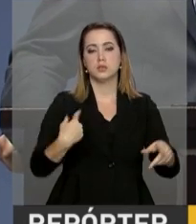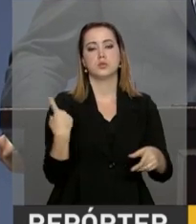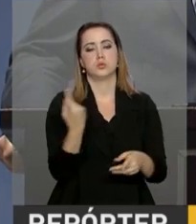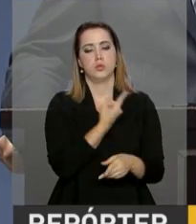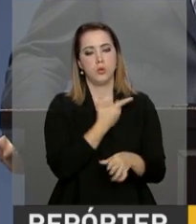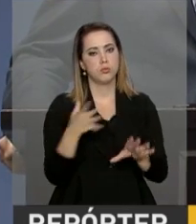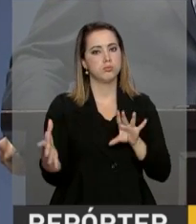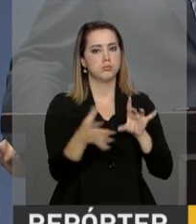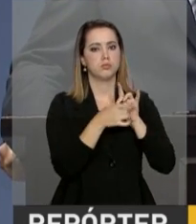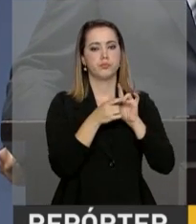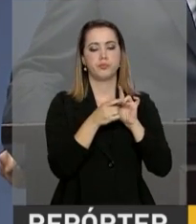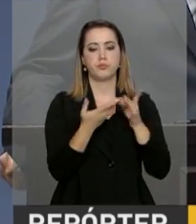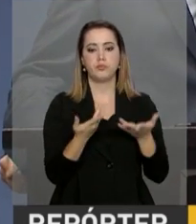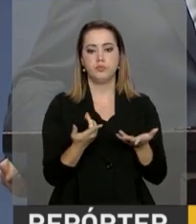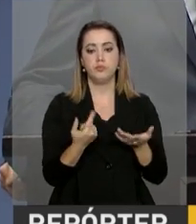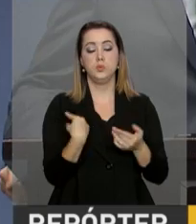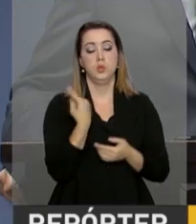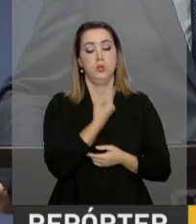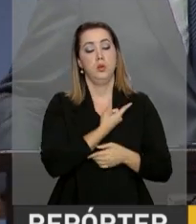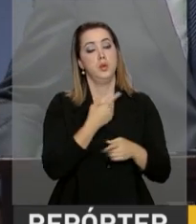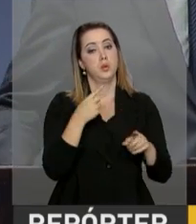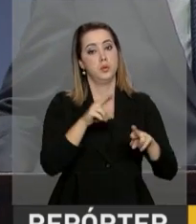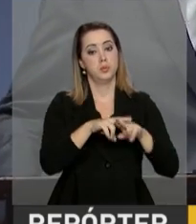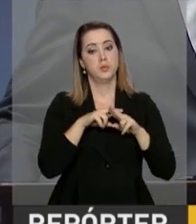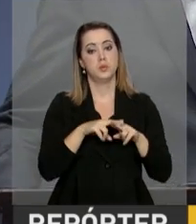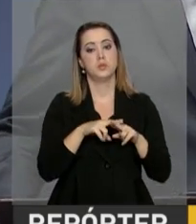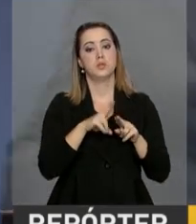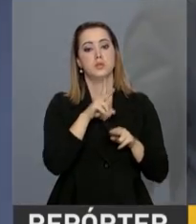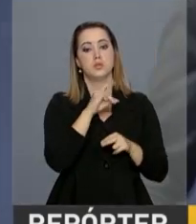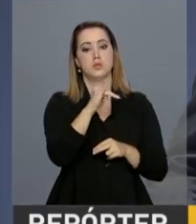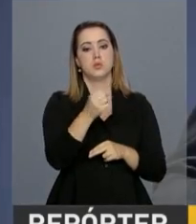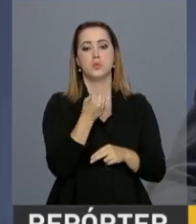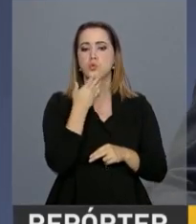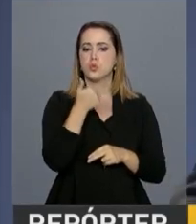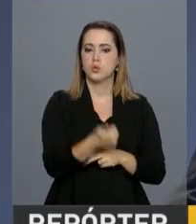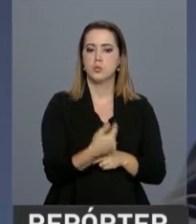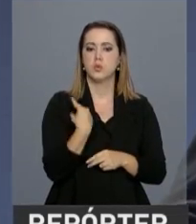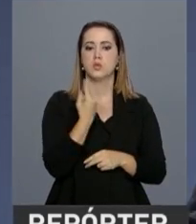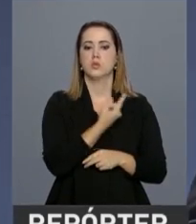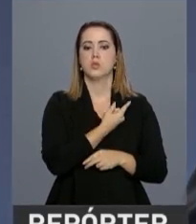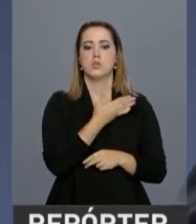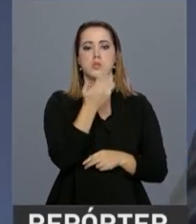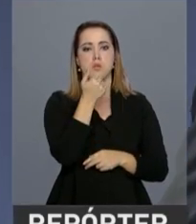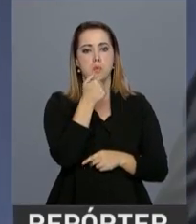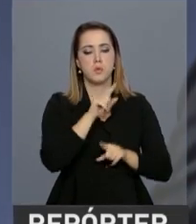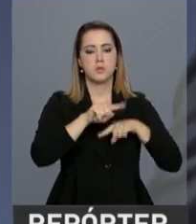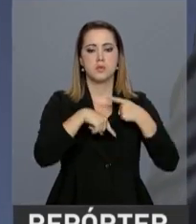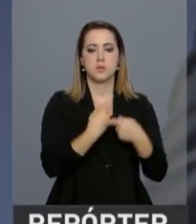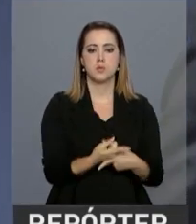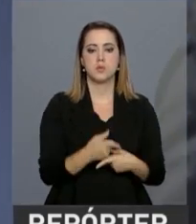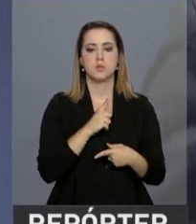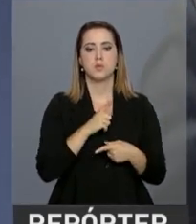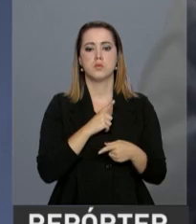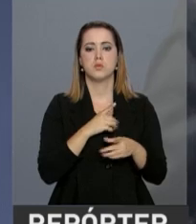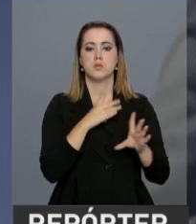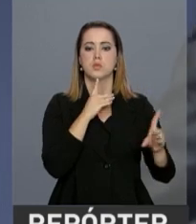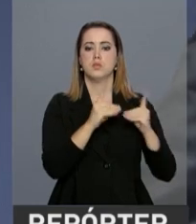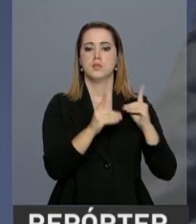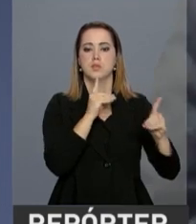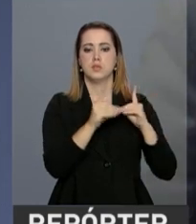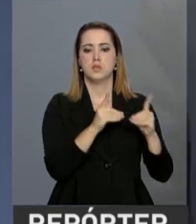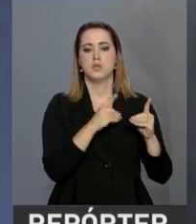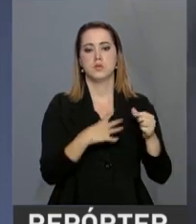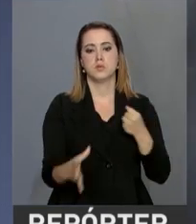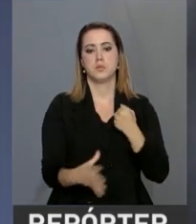compartilhada. Portanto, foi um dia muito proveitoso. Tivemos um almoço, depois, onde também tratamos o assunto